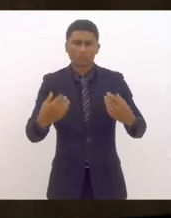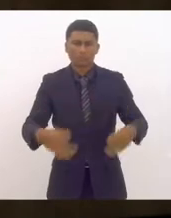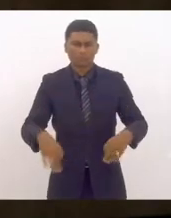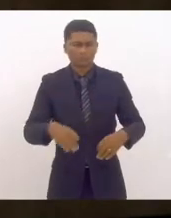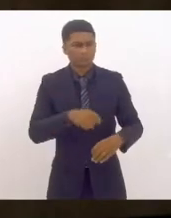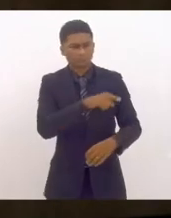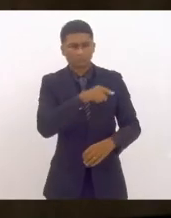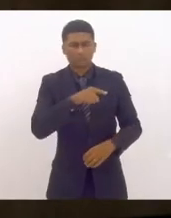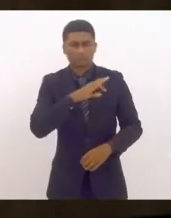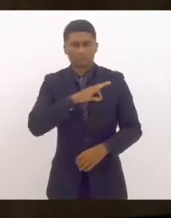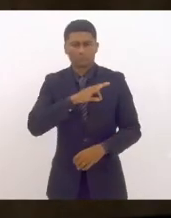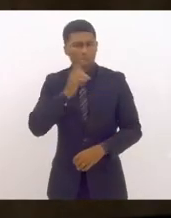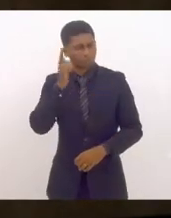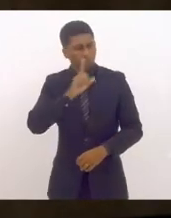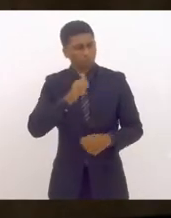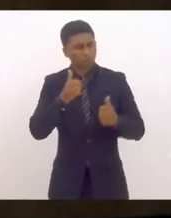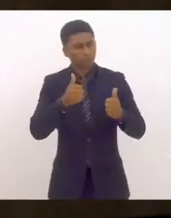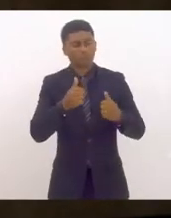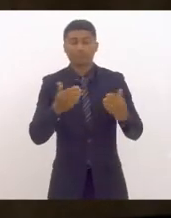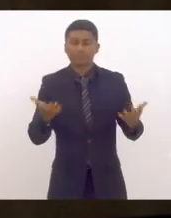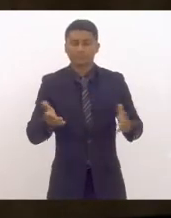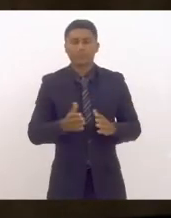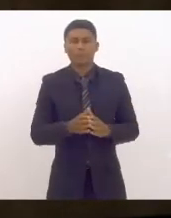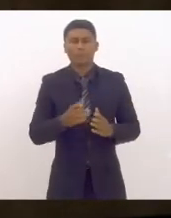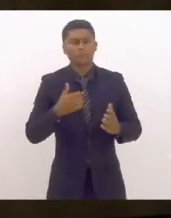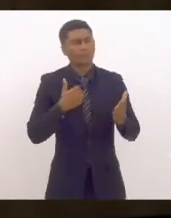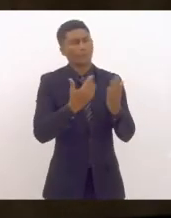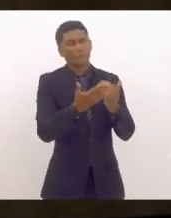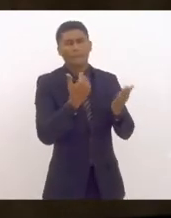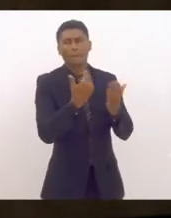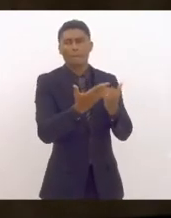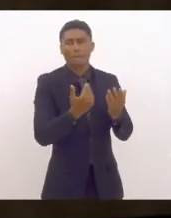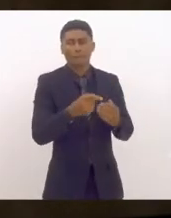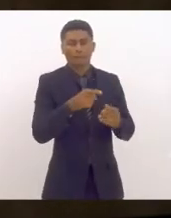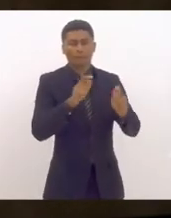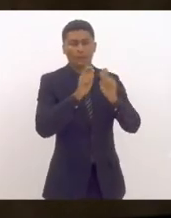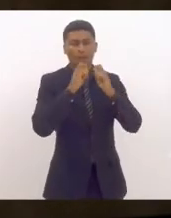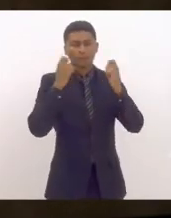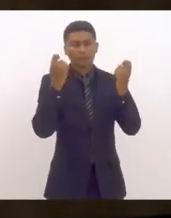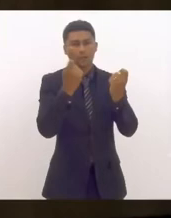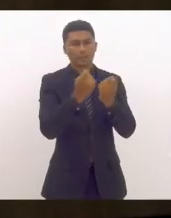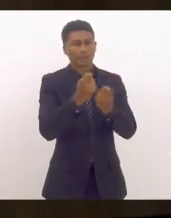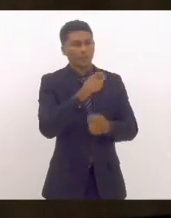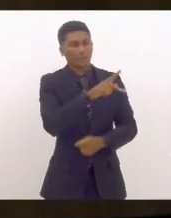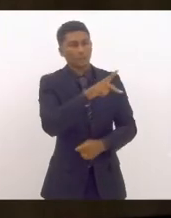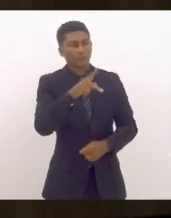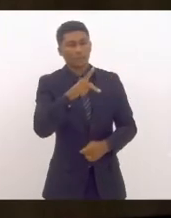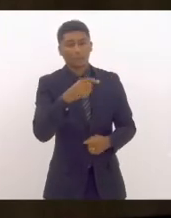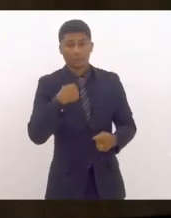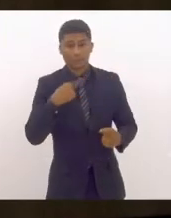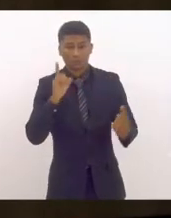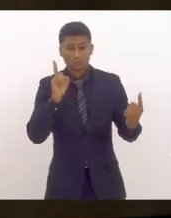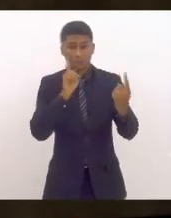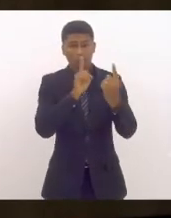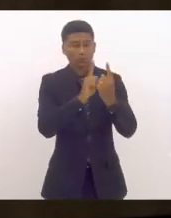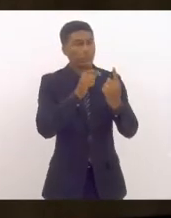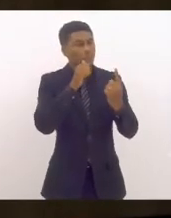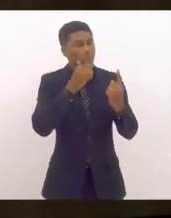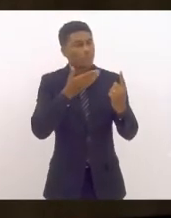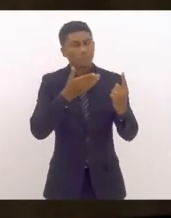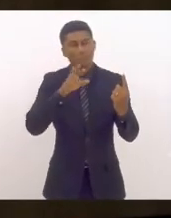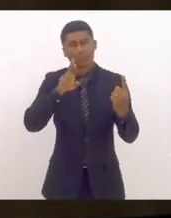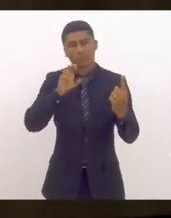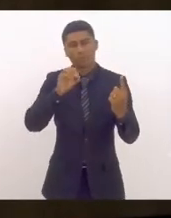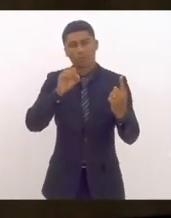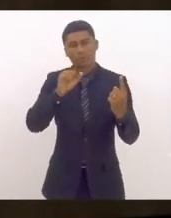Marta. E aí, daí conversando com a presidente da Associação das Baianas do Acarajé, que é a nossa Rosa Perdigão, e